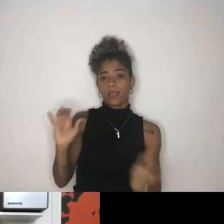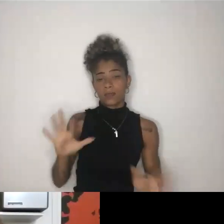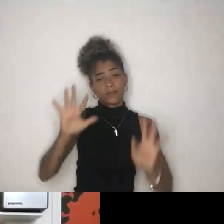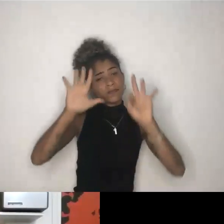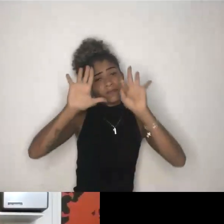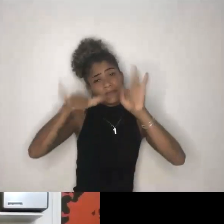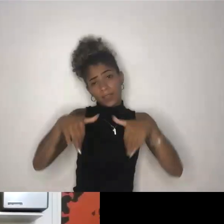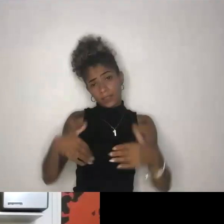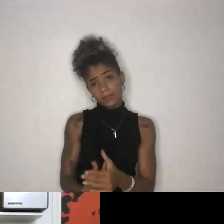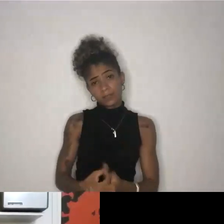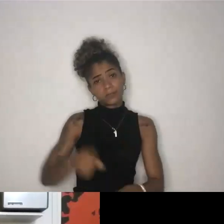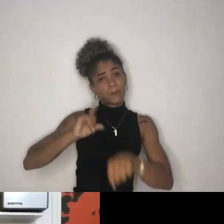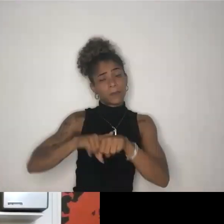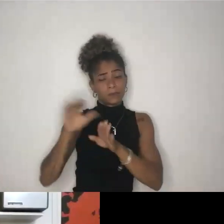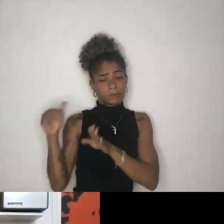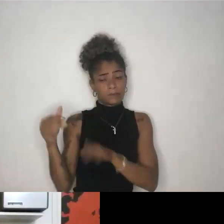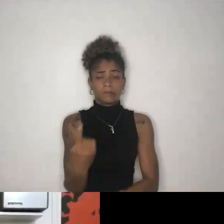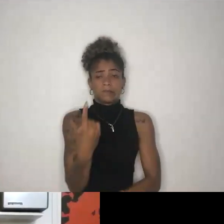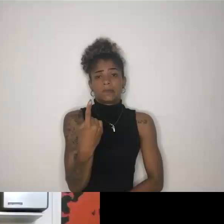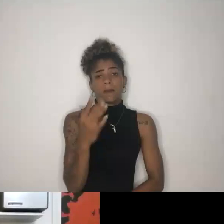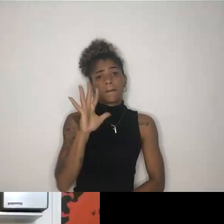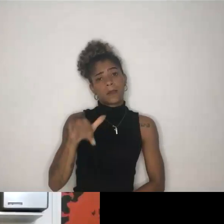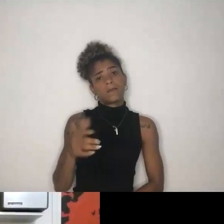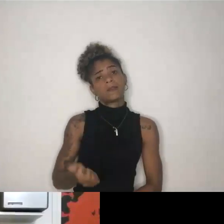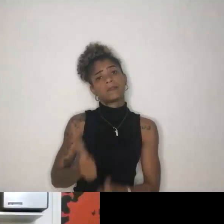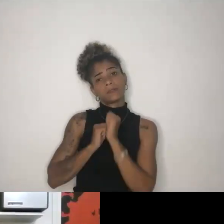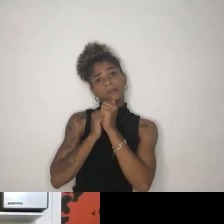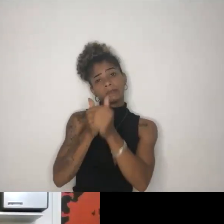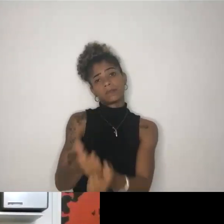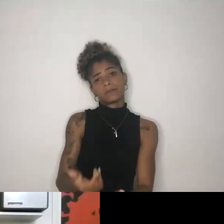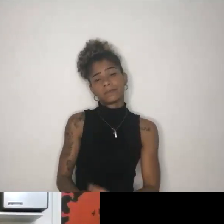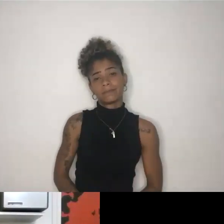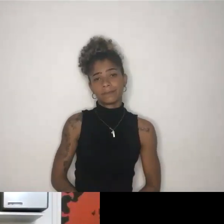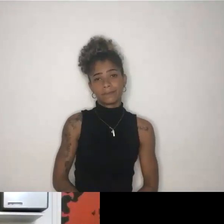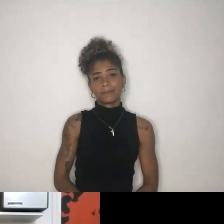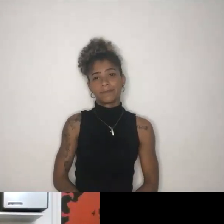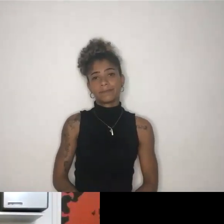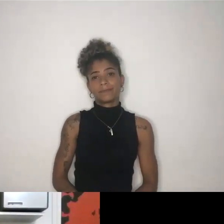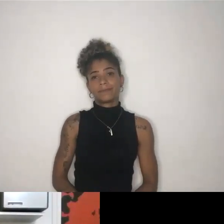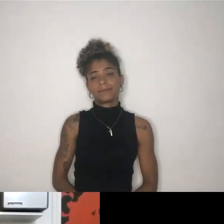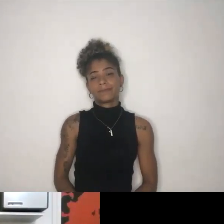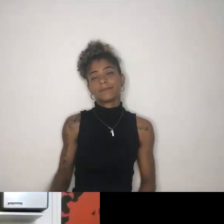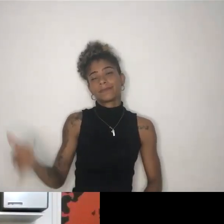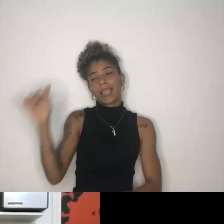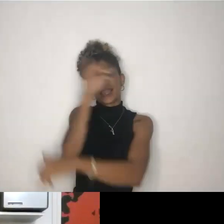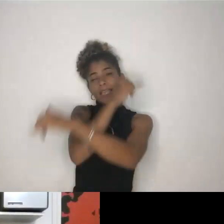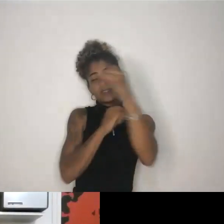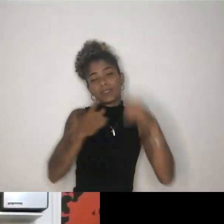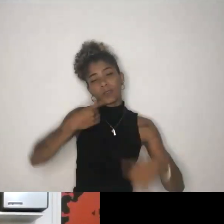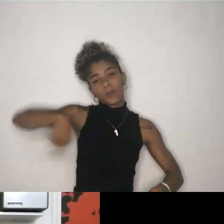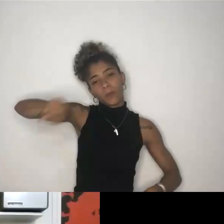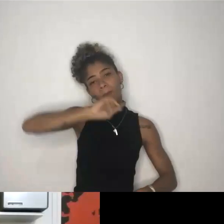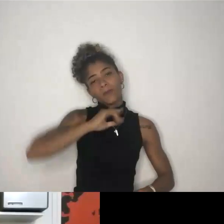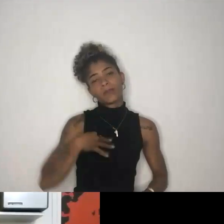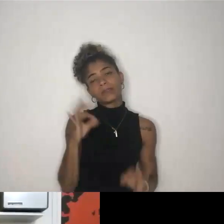momento específico aqui mas ele vai seguir aqui na hora de todo mundo durante muito tempo tenho certeza